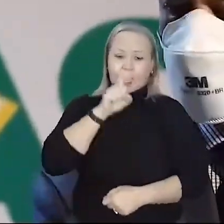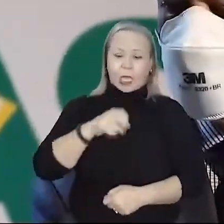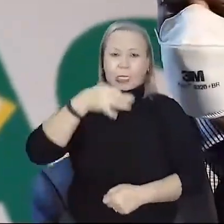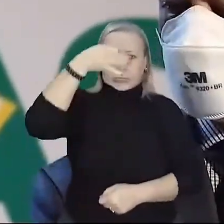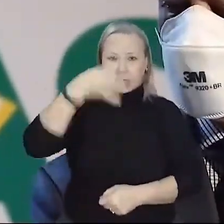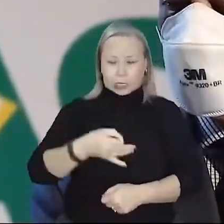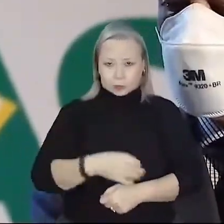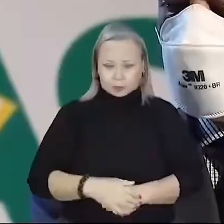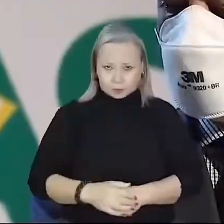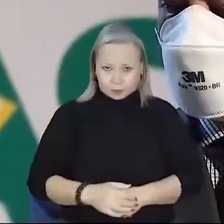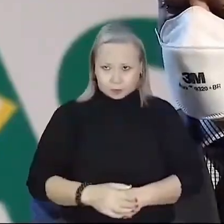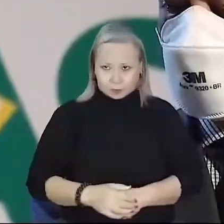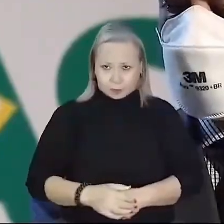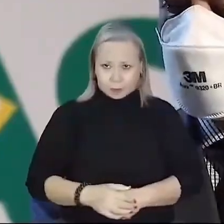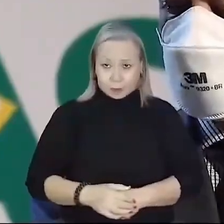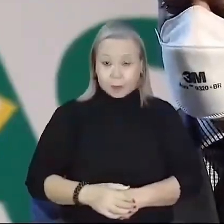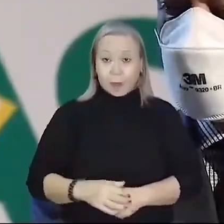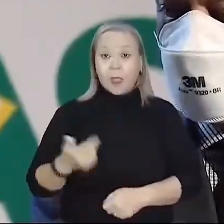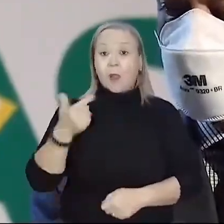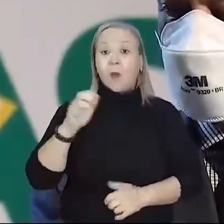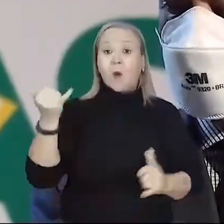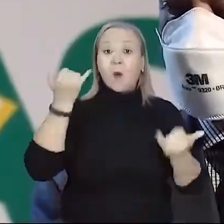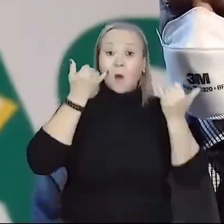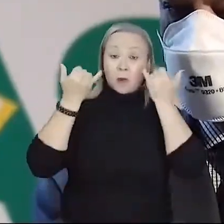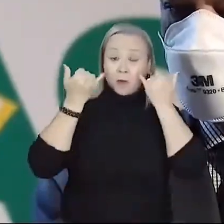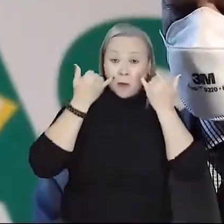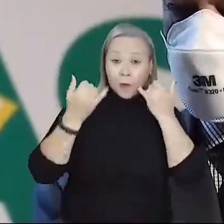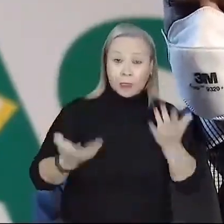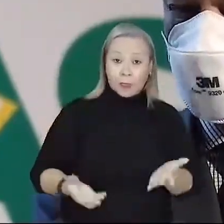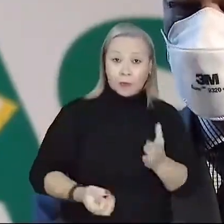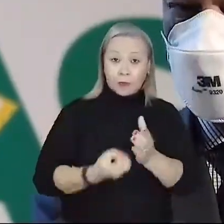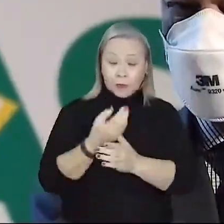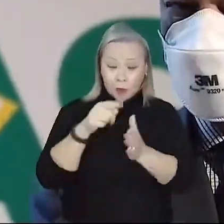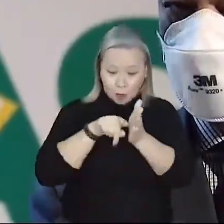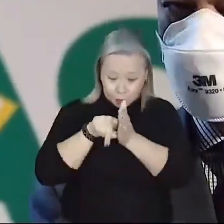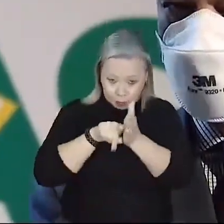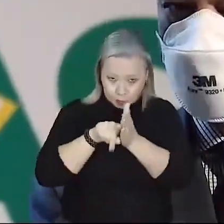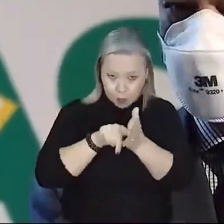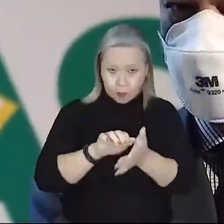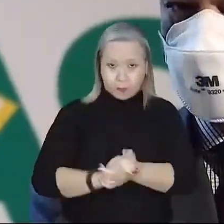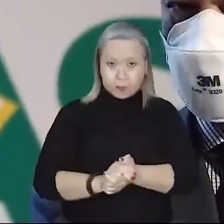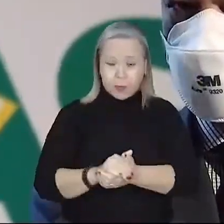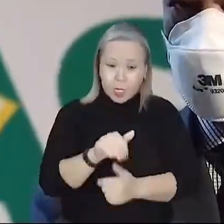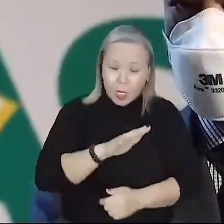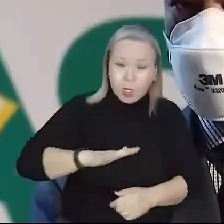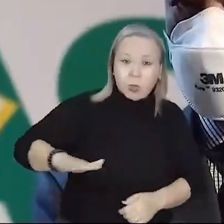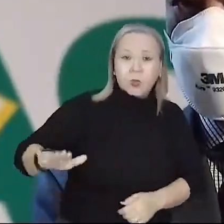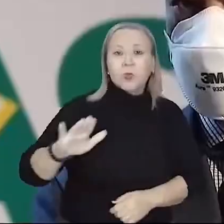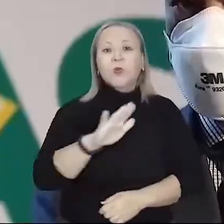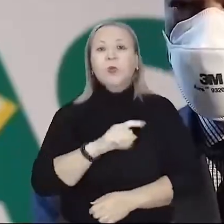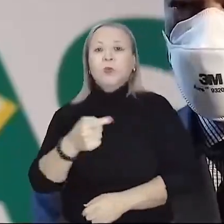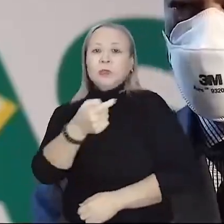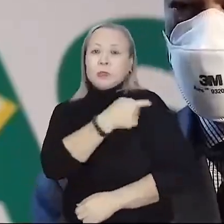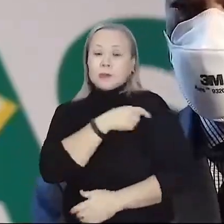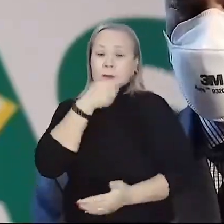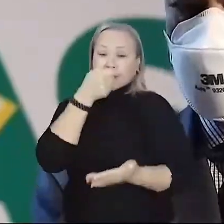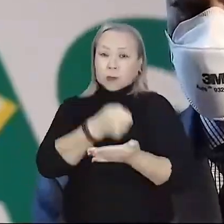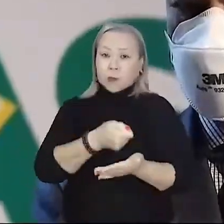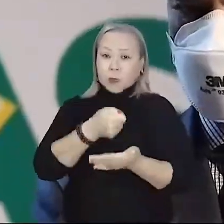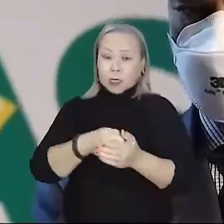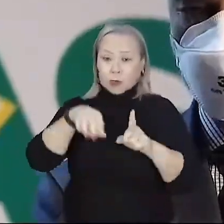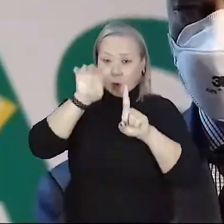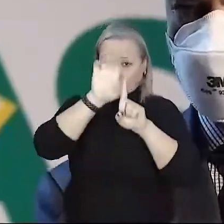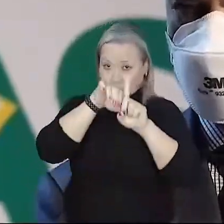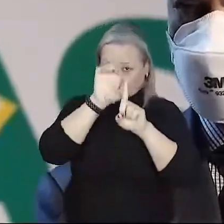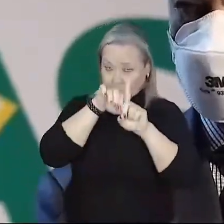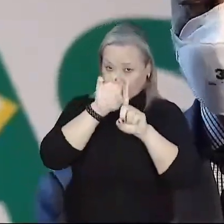concreto. Vou dar uma outra informação que nós estabelecemos no diagnóstico. Todas as vacinas obrigatórias no